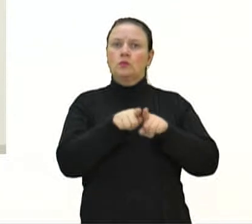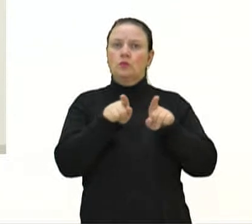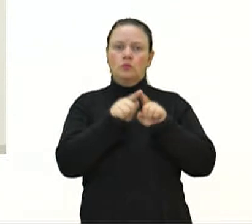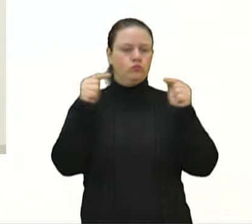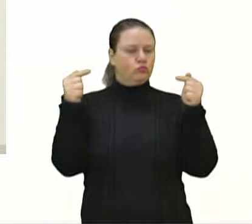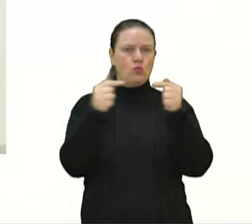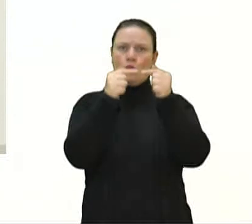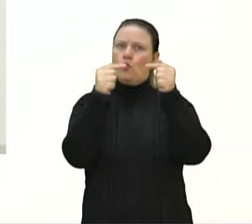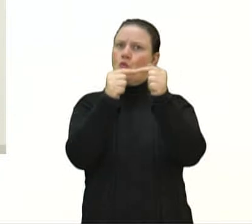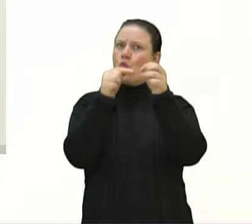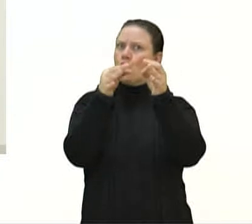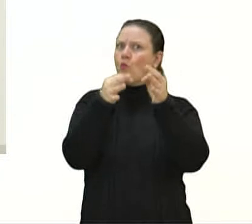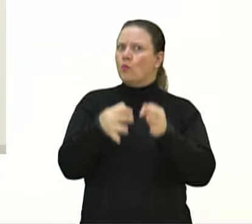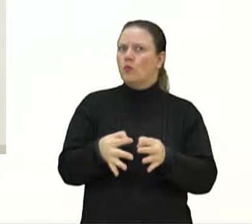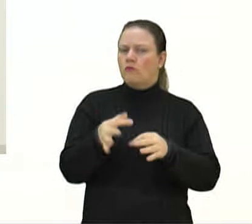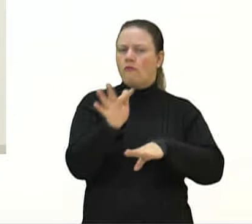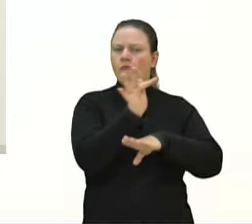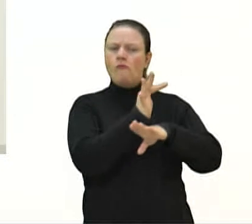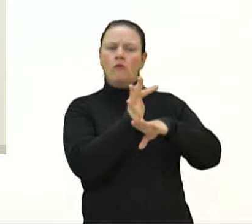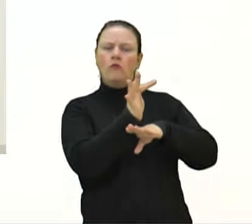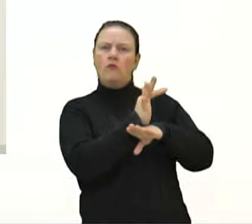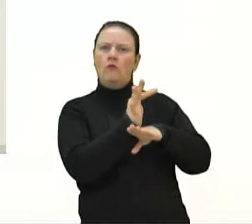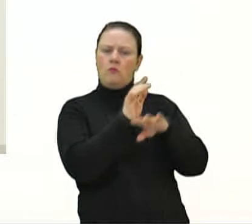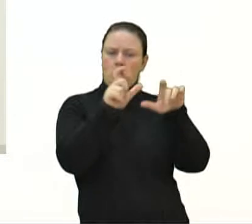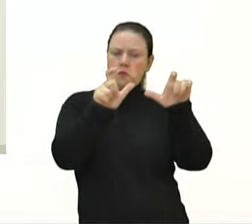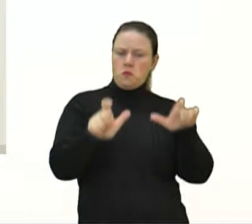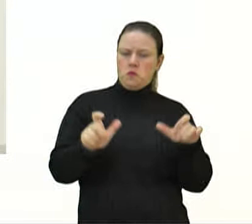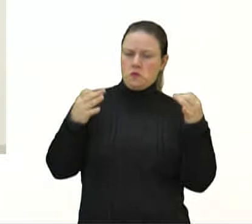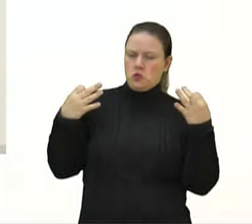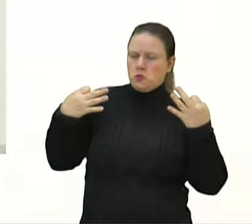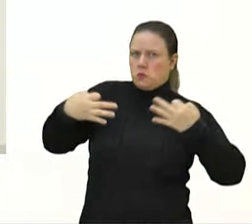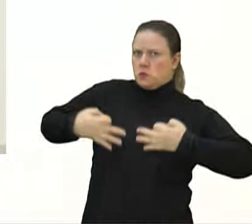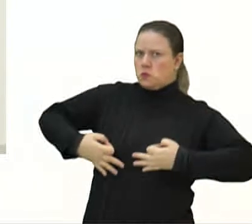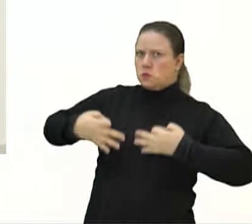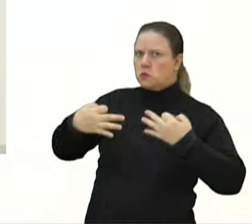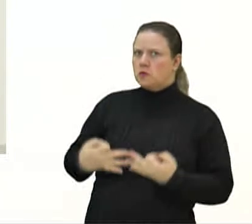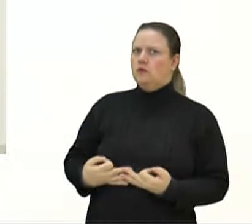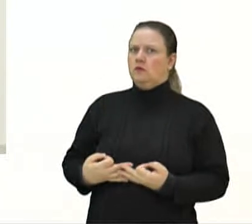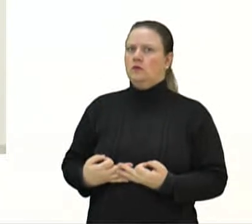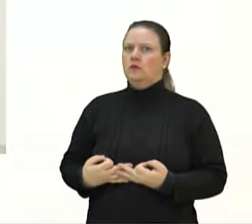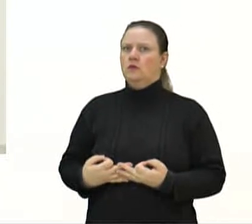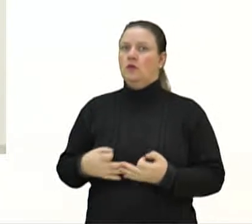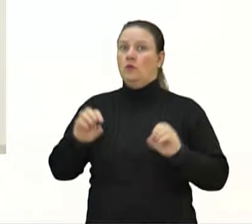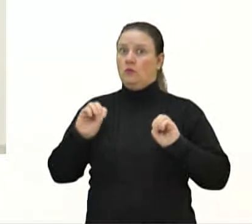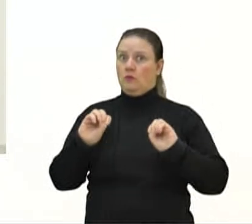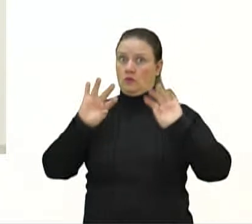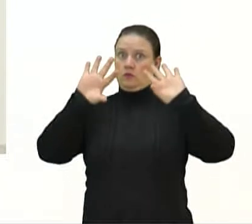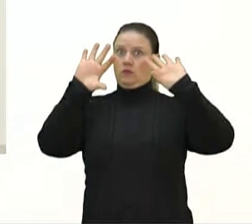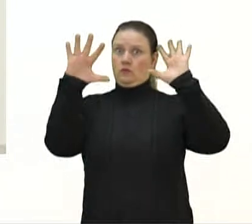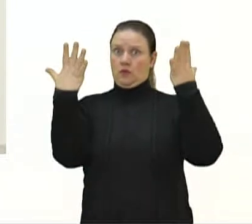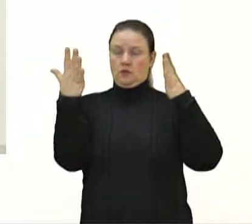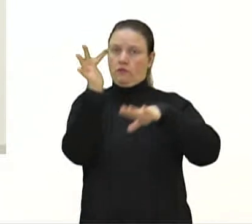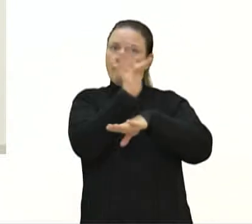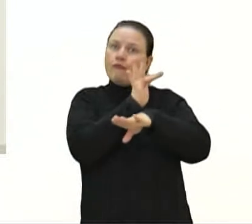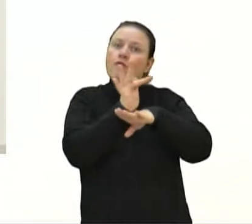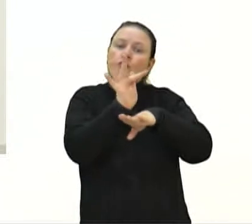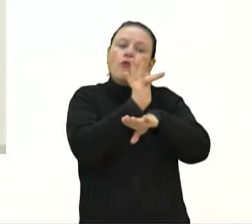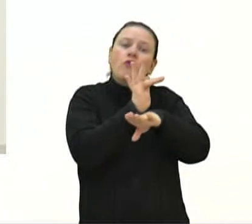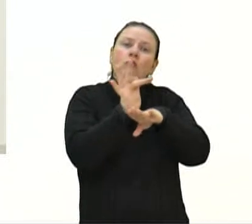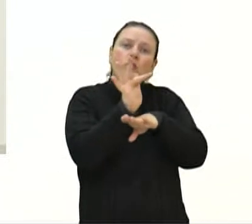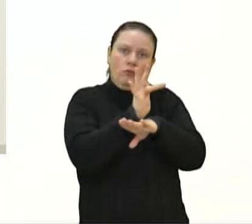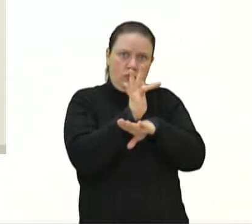a isso. Então, o vestido longo que ela escolheu e a gravata referem-se a um evento formal, né?